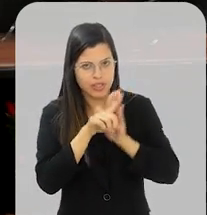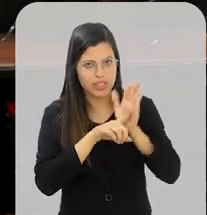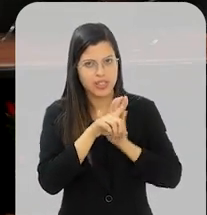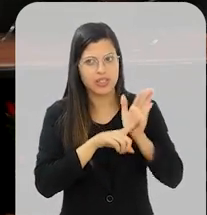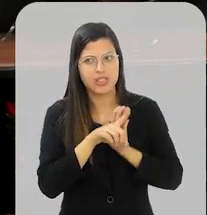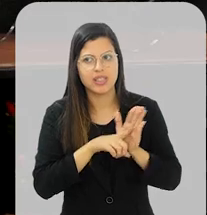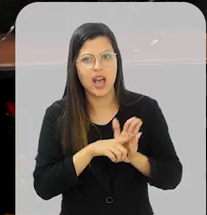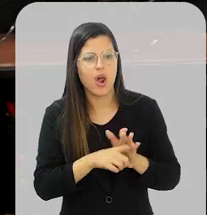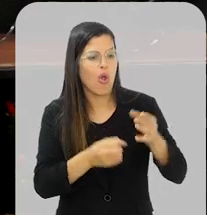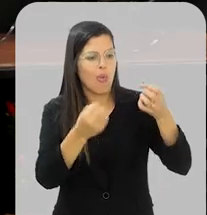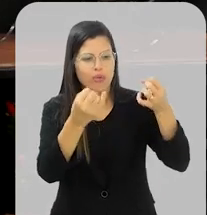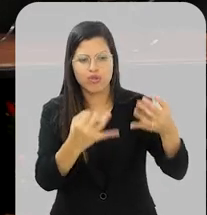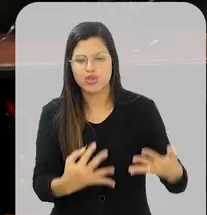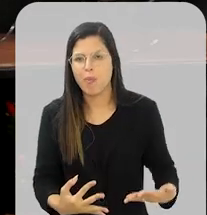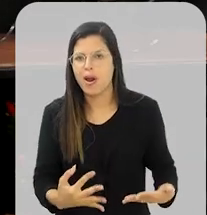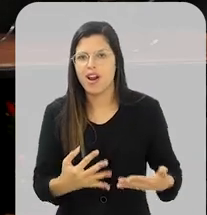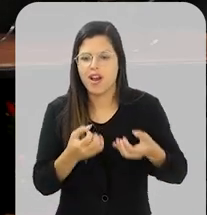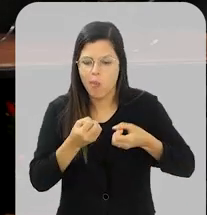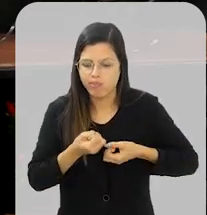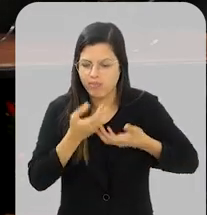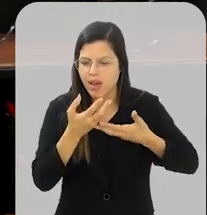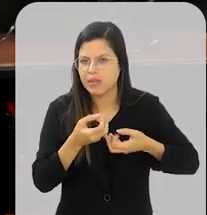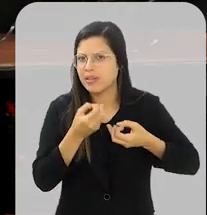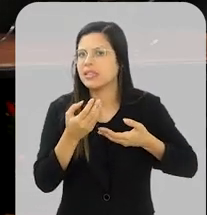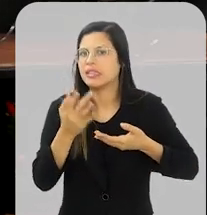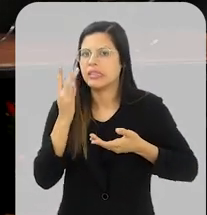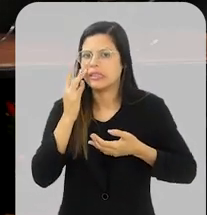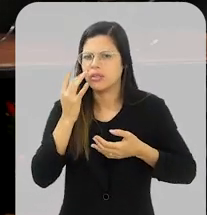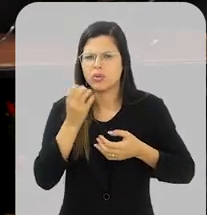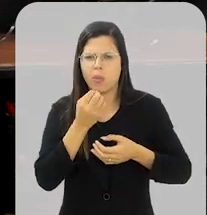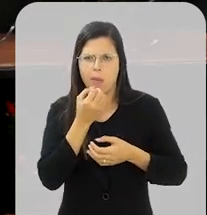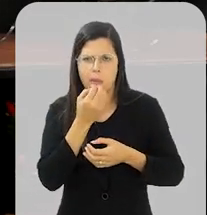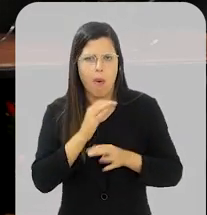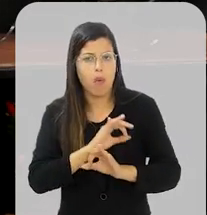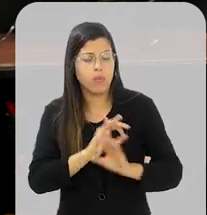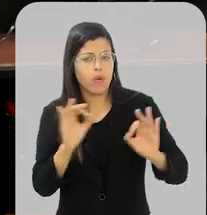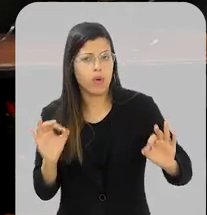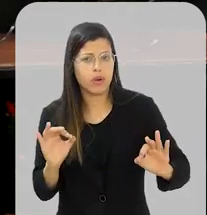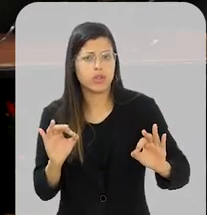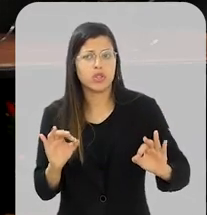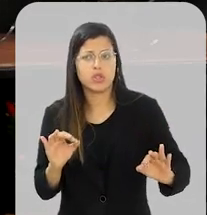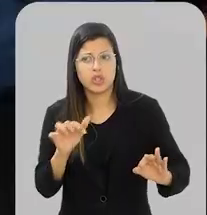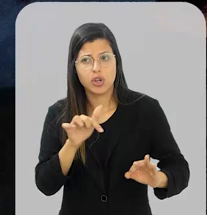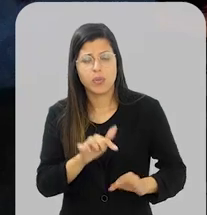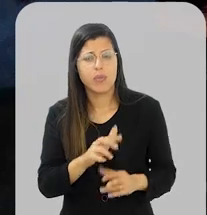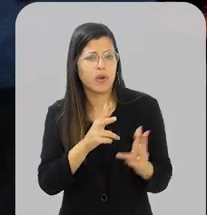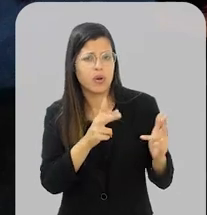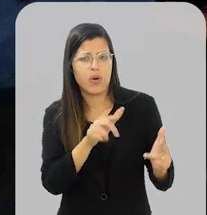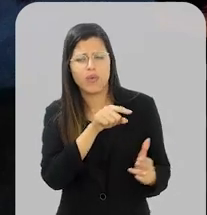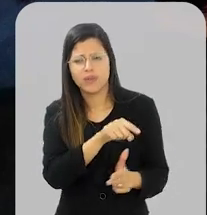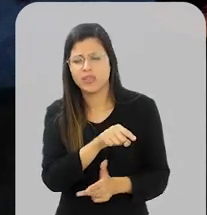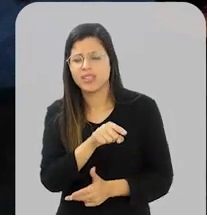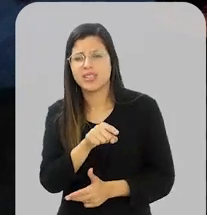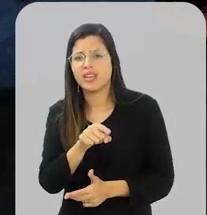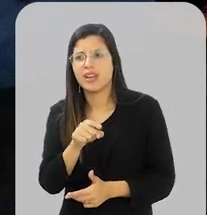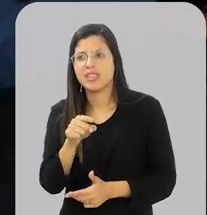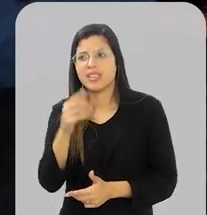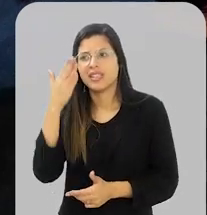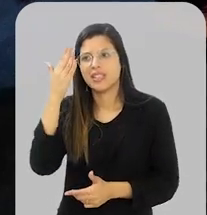é assim, contam a história. Eu acho isso muito bom. Então, a gente, como você, a gente